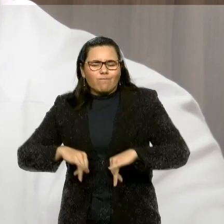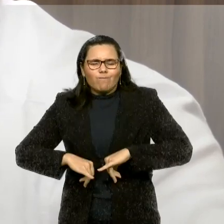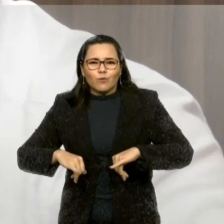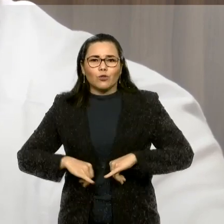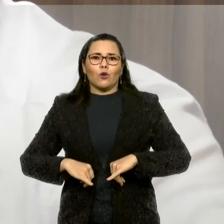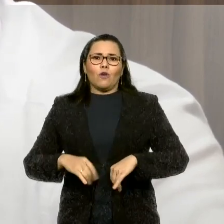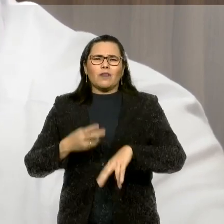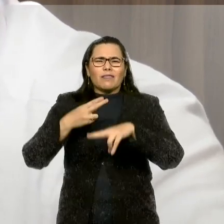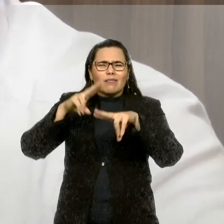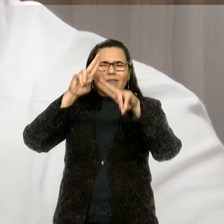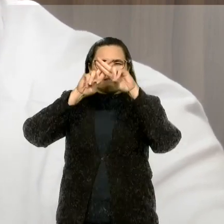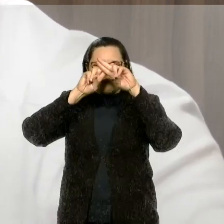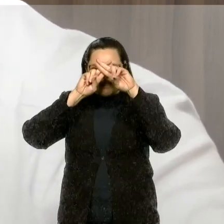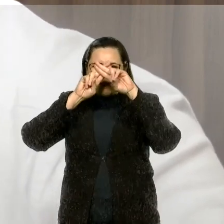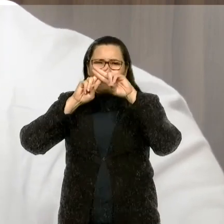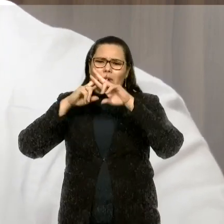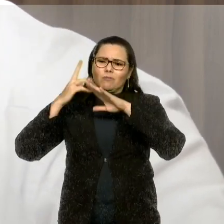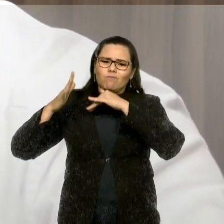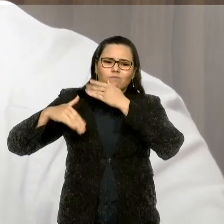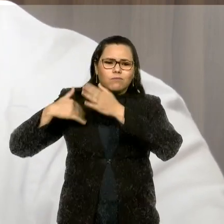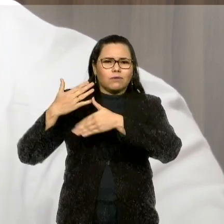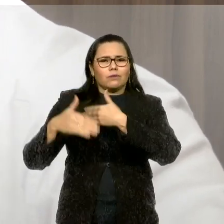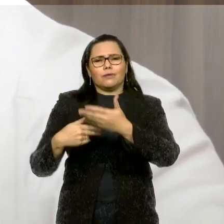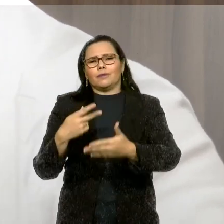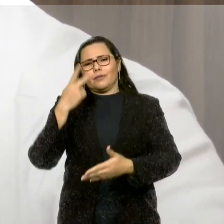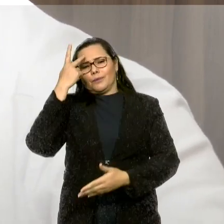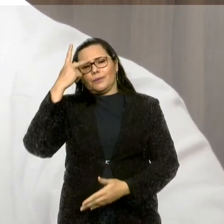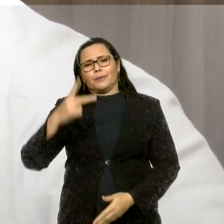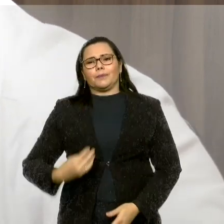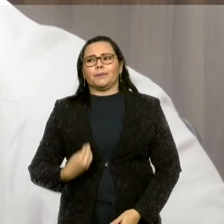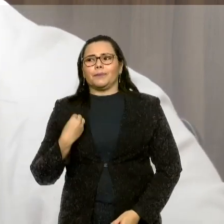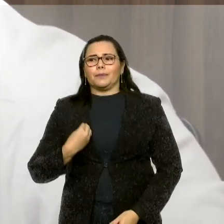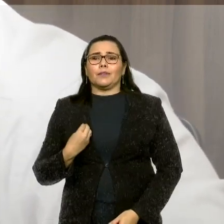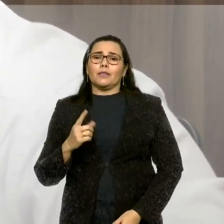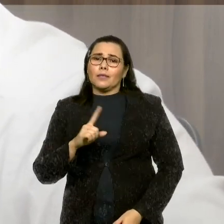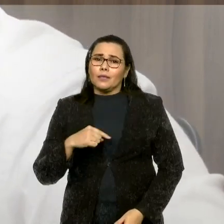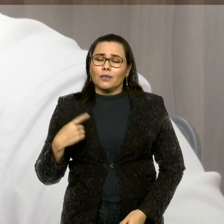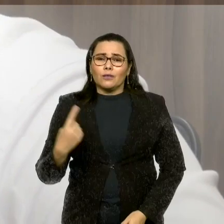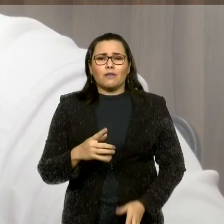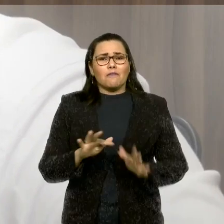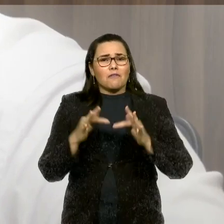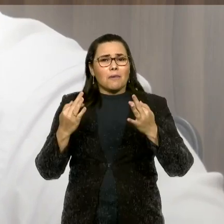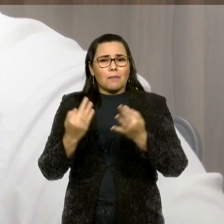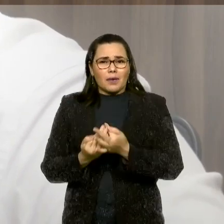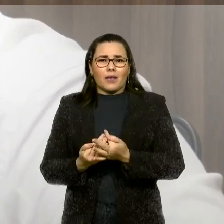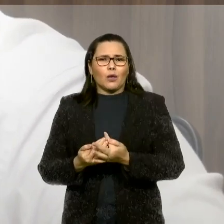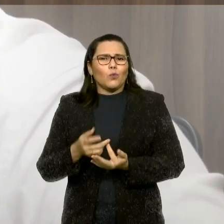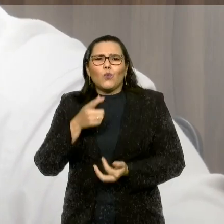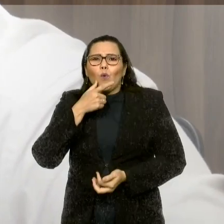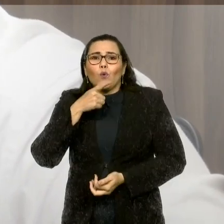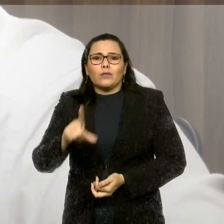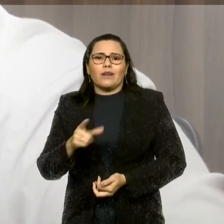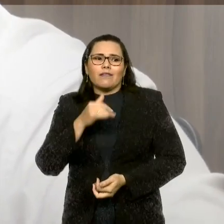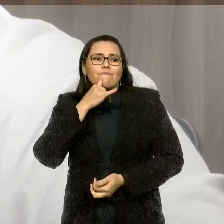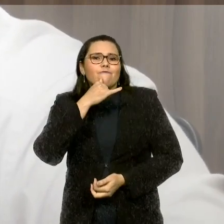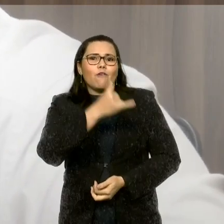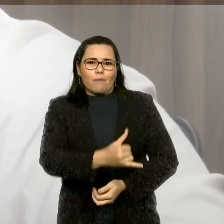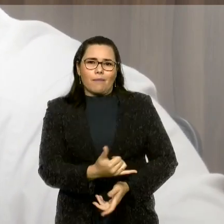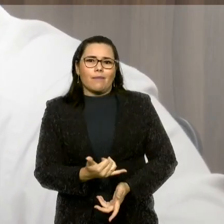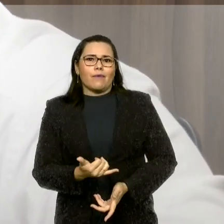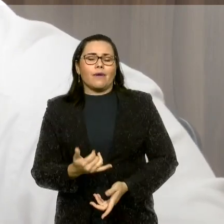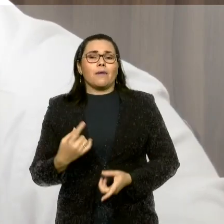danos que são causados que vão perdurar aí pra vida toda então nós temos famílias que muitas vezes não conseguem notificar também porque são